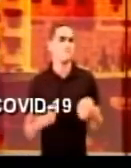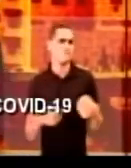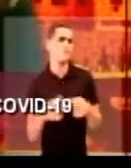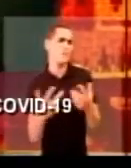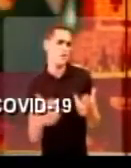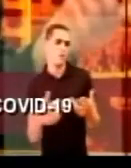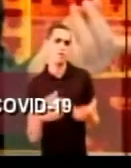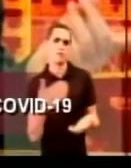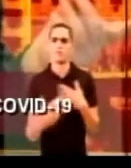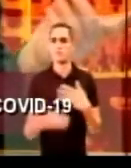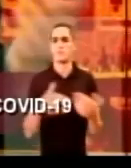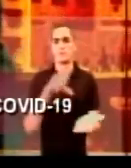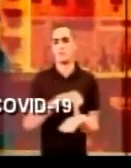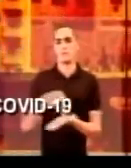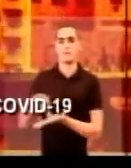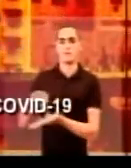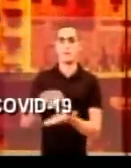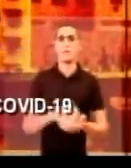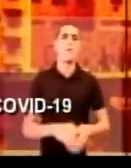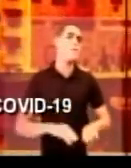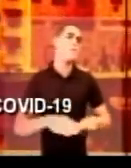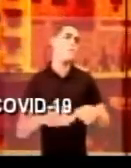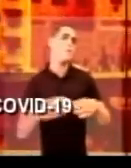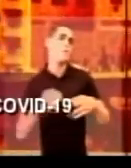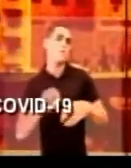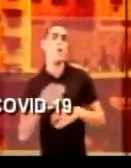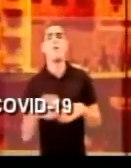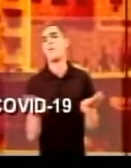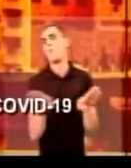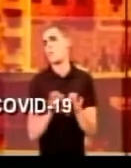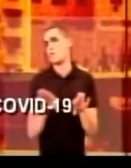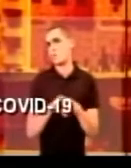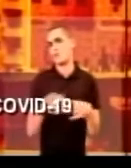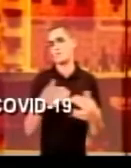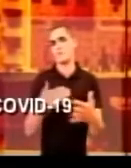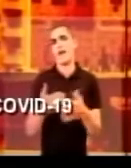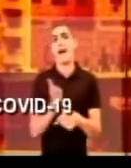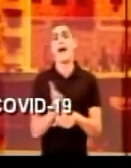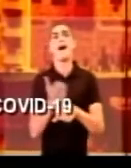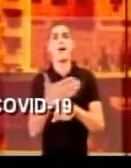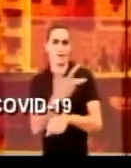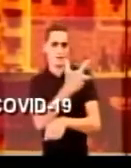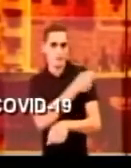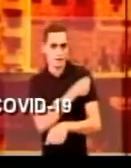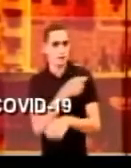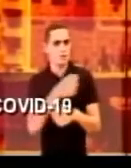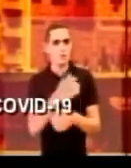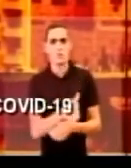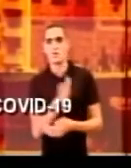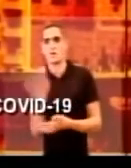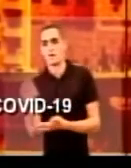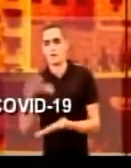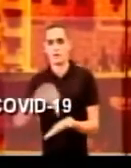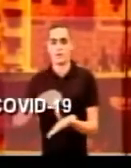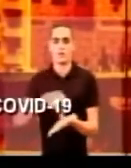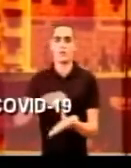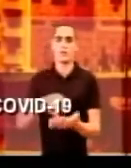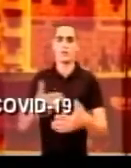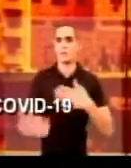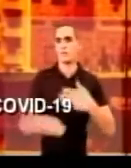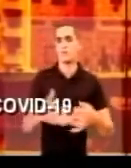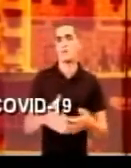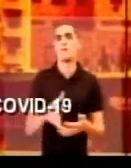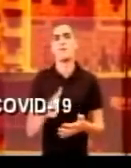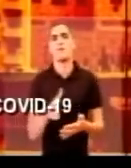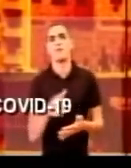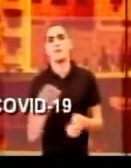ele pode, antes de ir lá se vacinar, ir numa unidade se fazer o cadastro, tá? Então, pessoal,